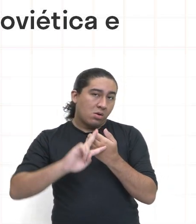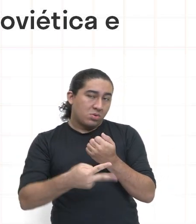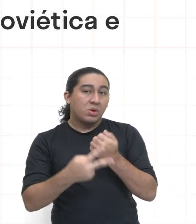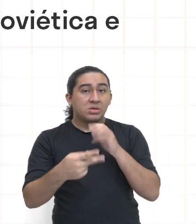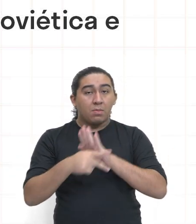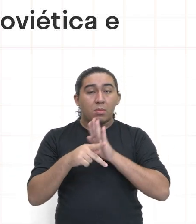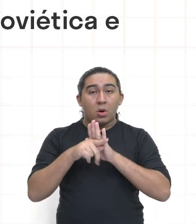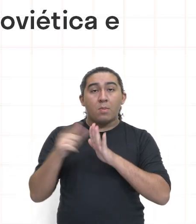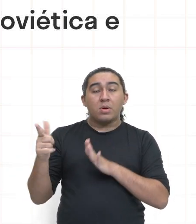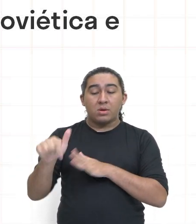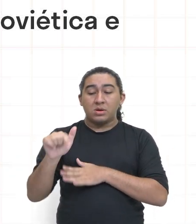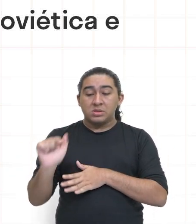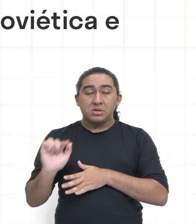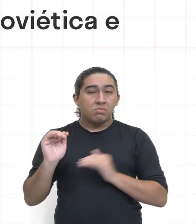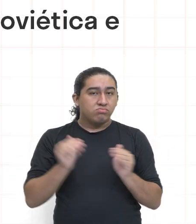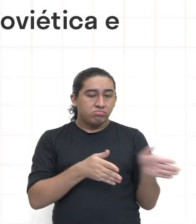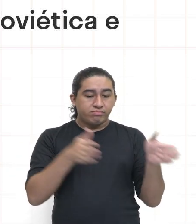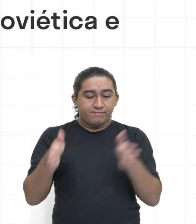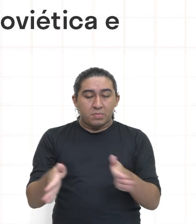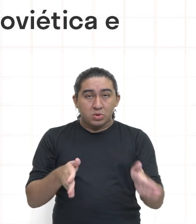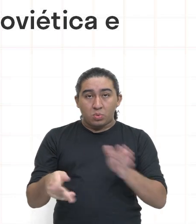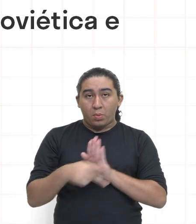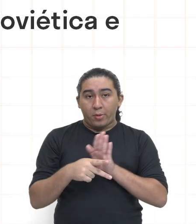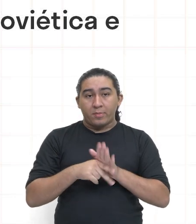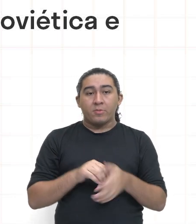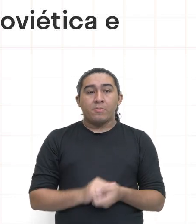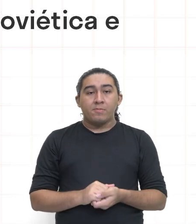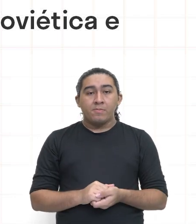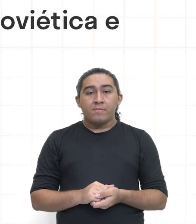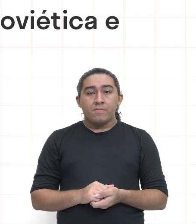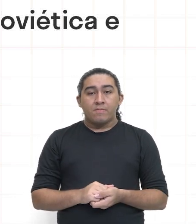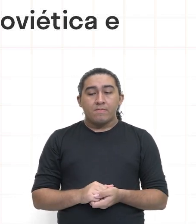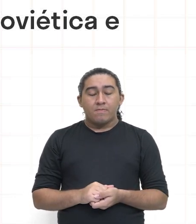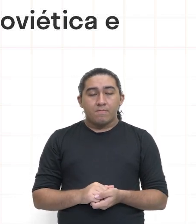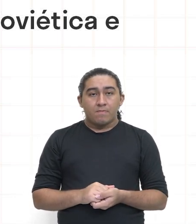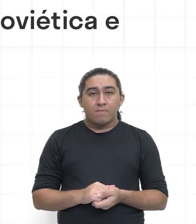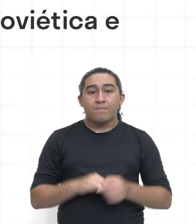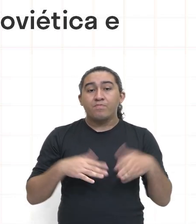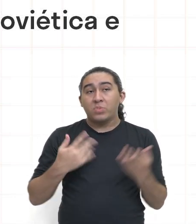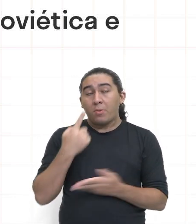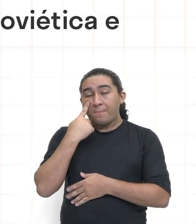corrida armamentista. E como o próprio texto está falando, né,